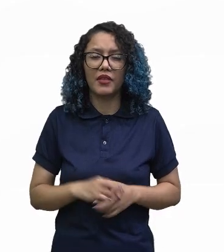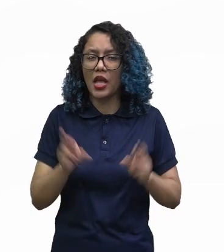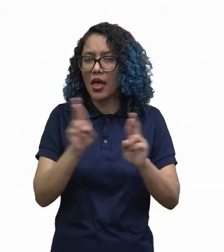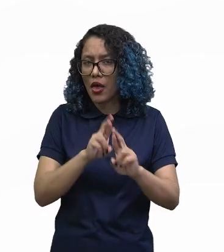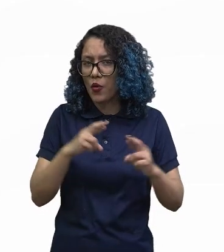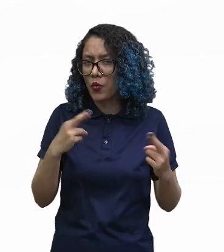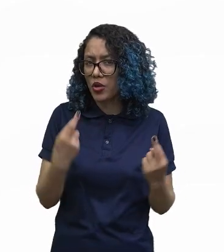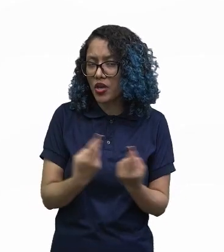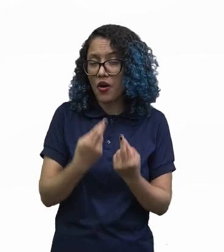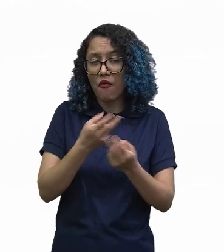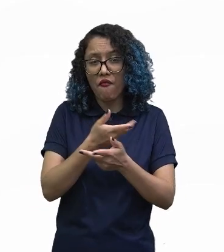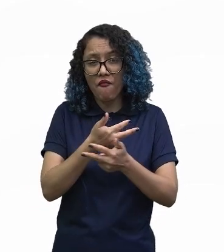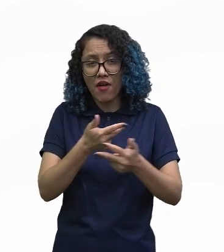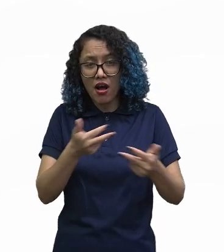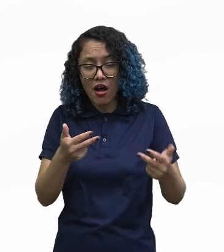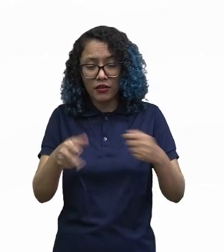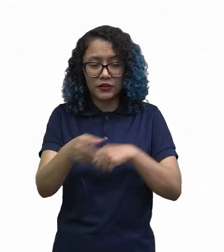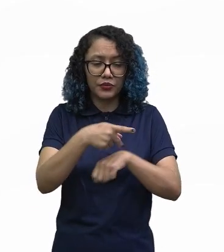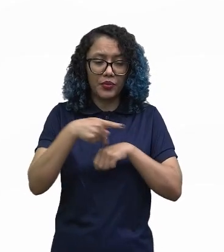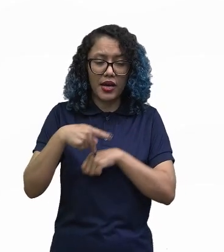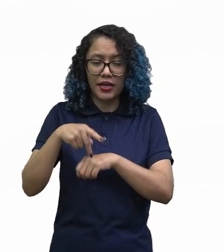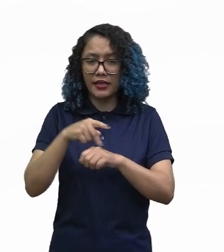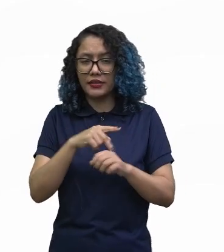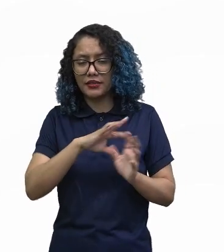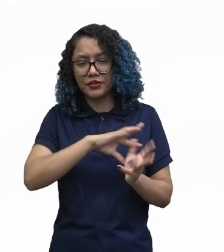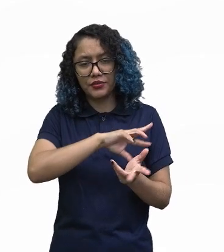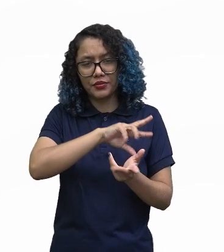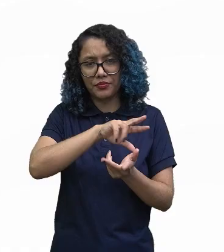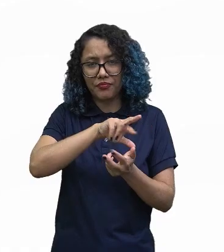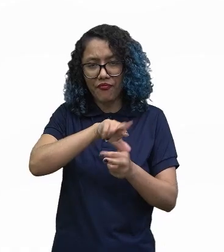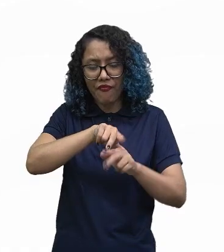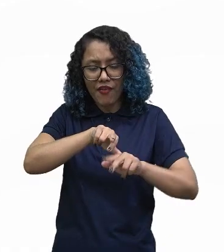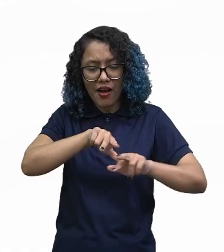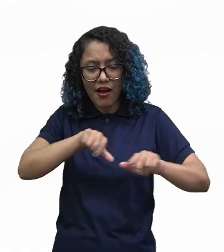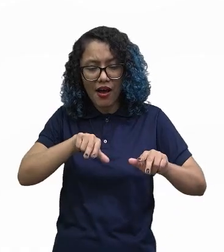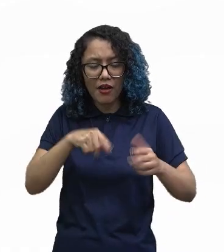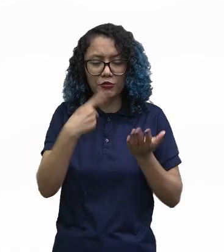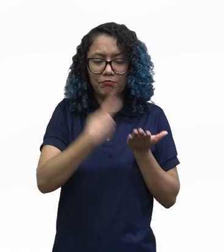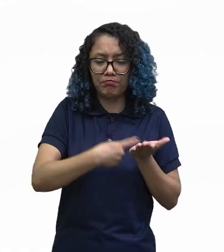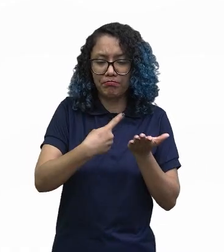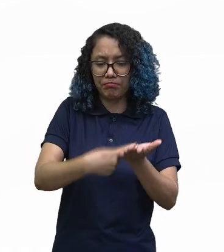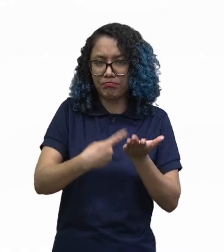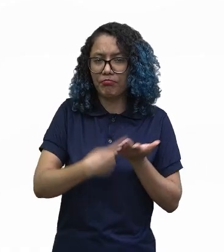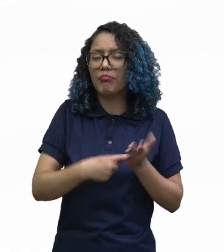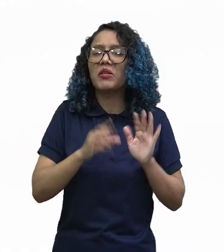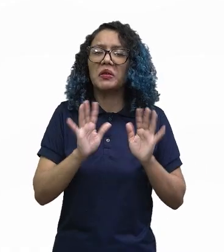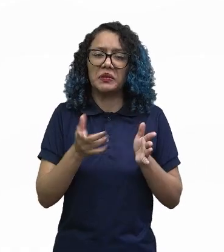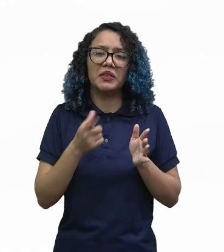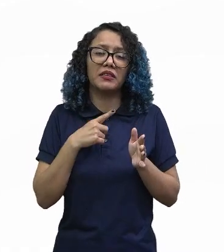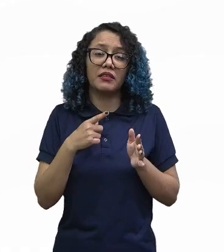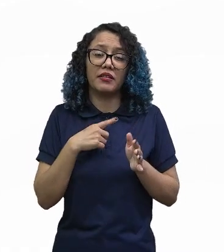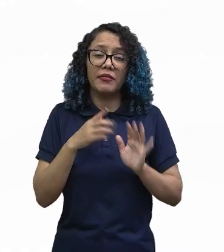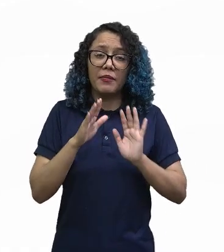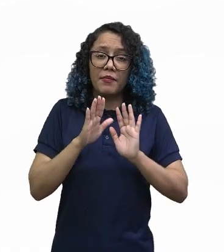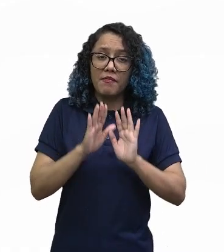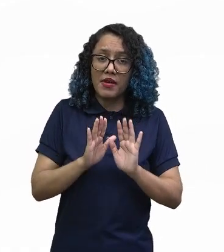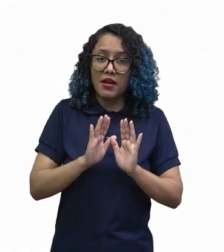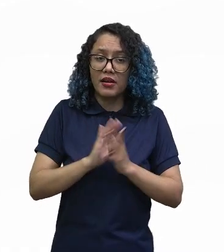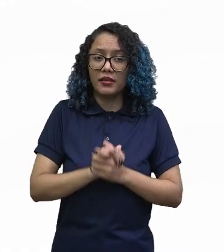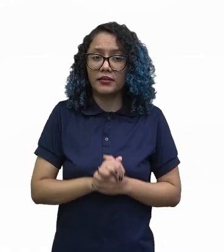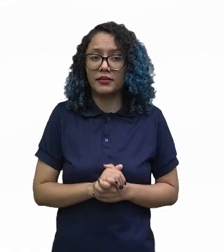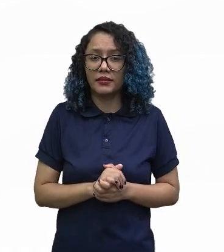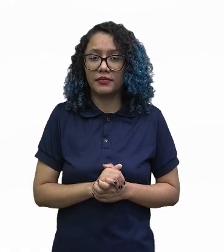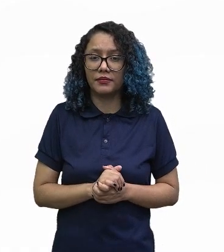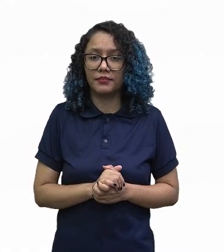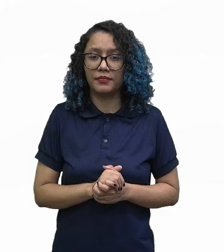reuniões entre os países do mundo, né, diversos acordos que já foram feitos, mas que, de um modo